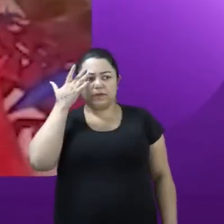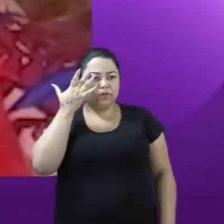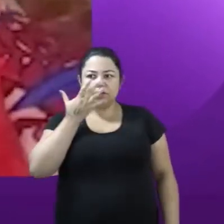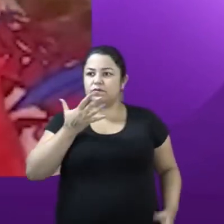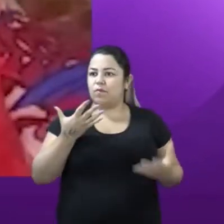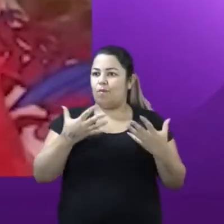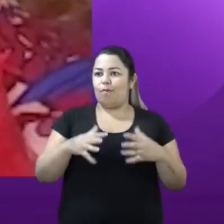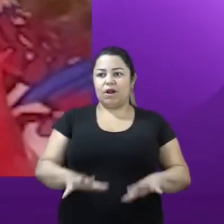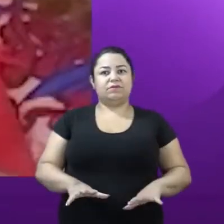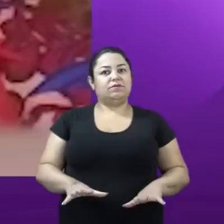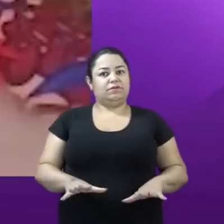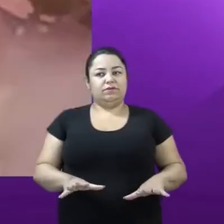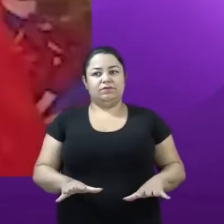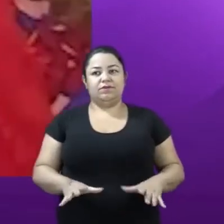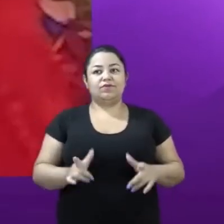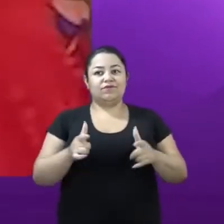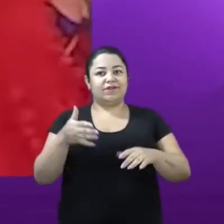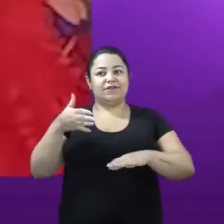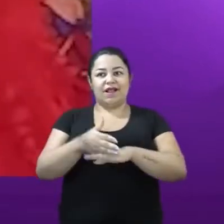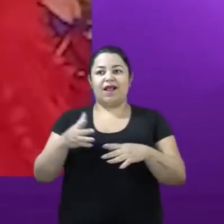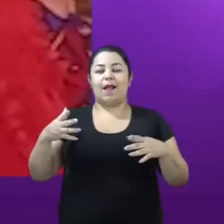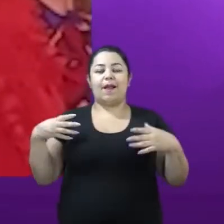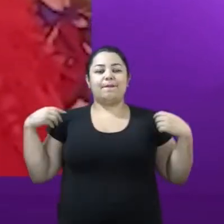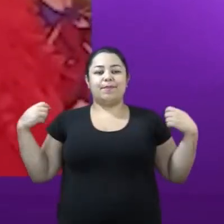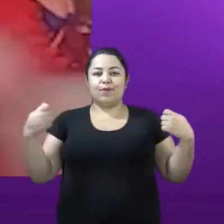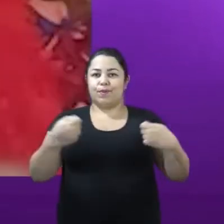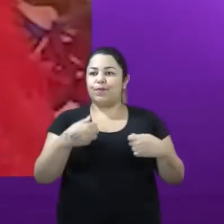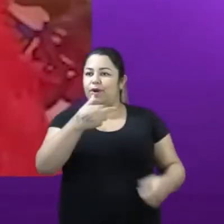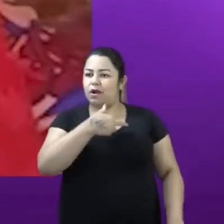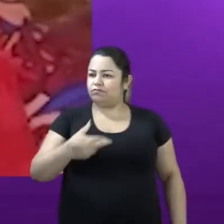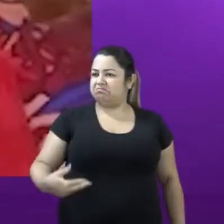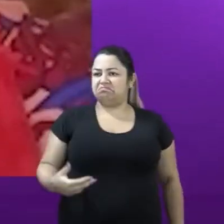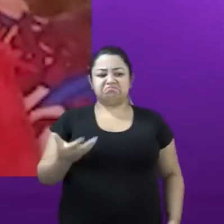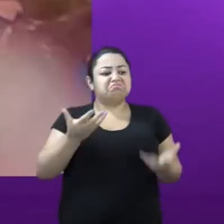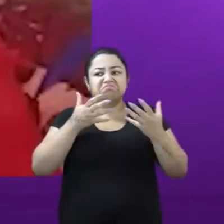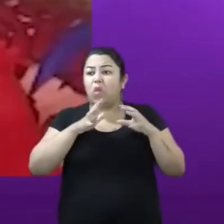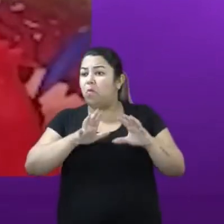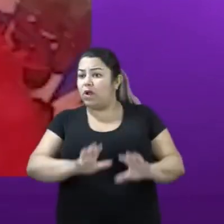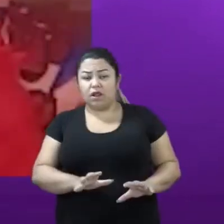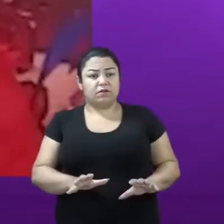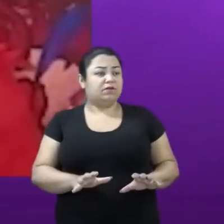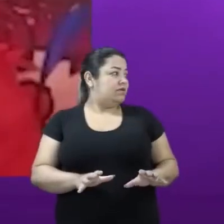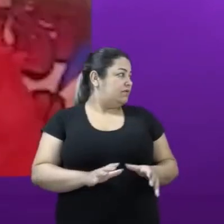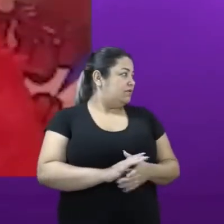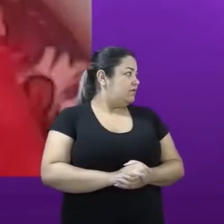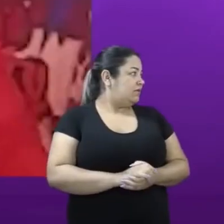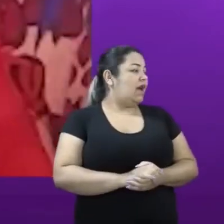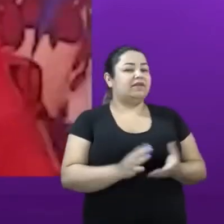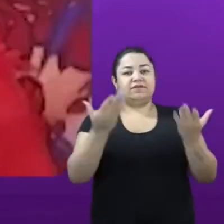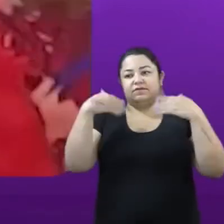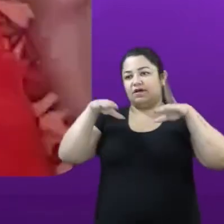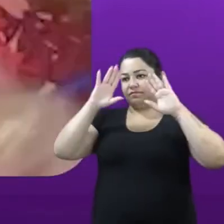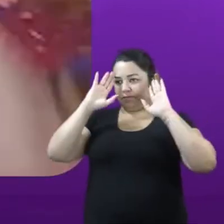levar. Aonde eu vou entrar com a minha roupa religiosa e eles às vezes não querem levar. Ou então eles colocam sobre outra religião no